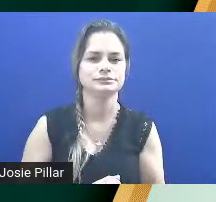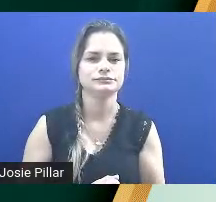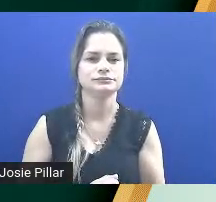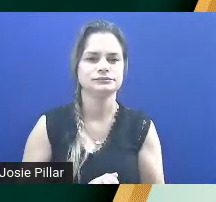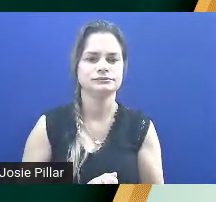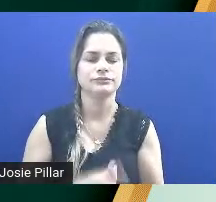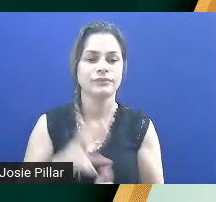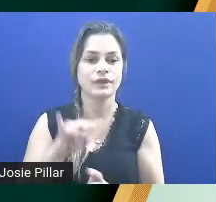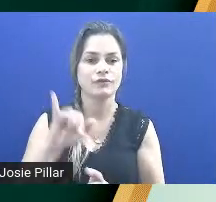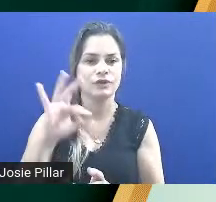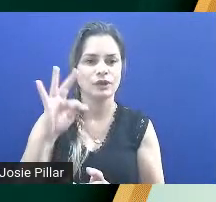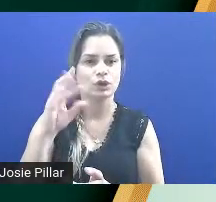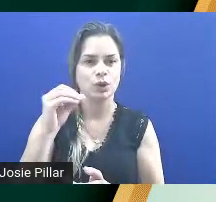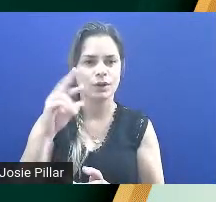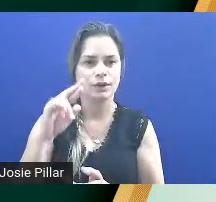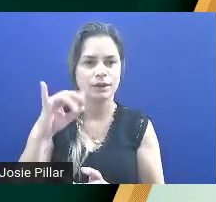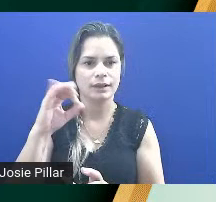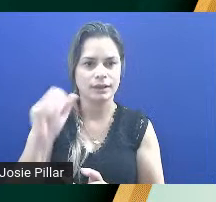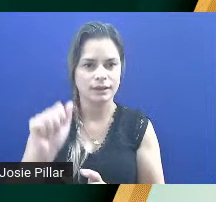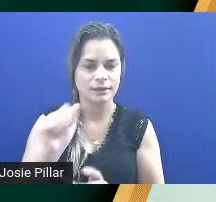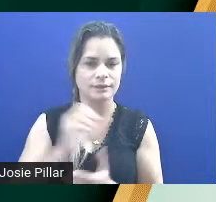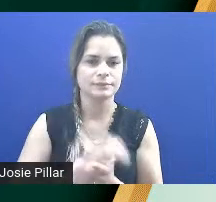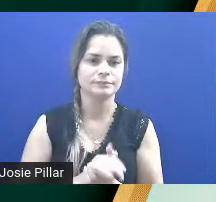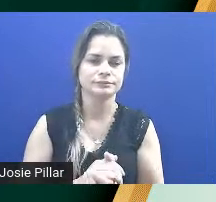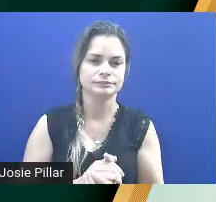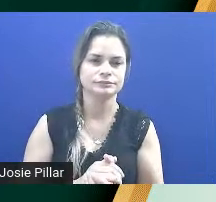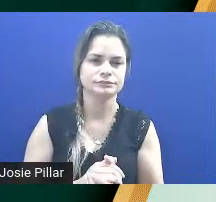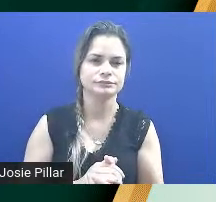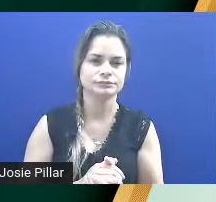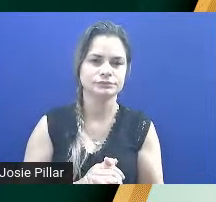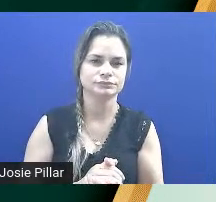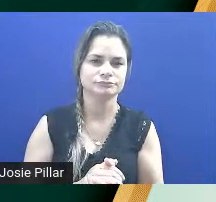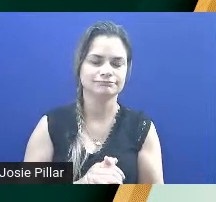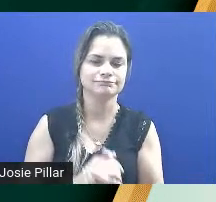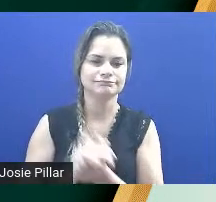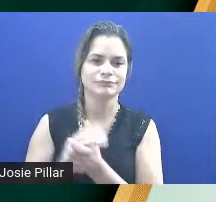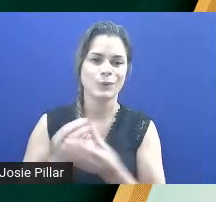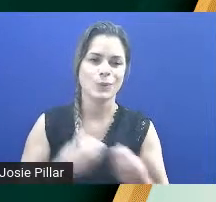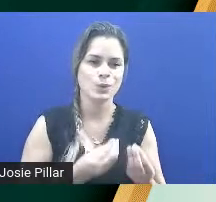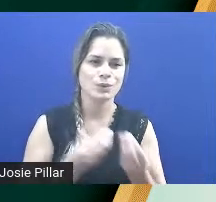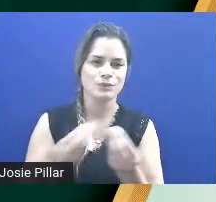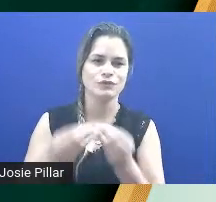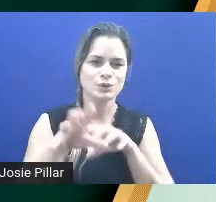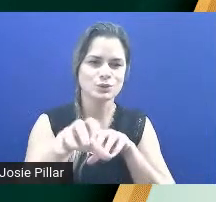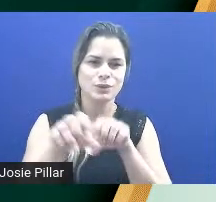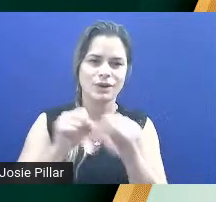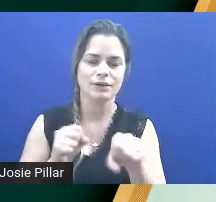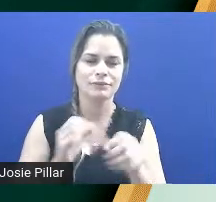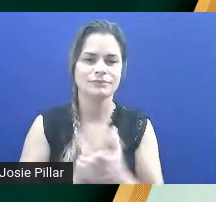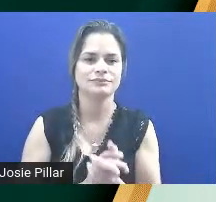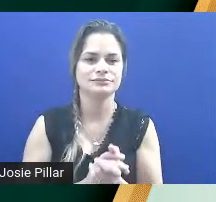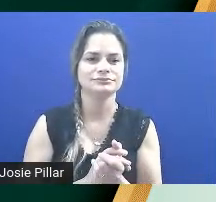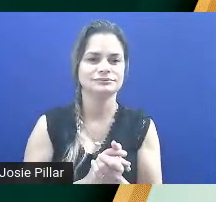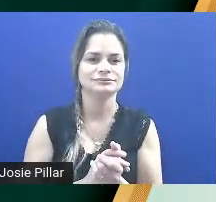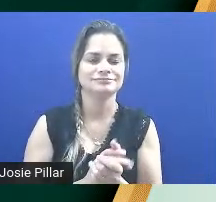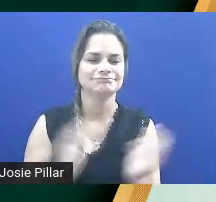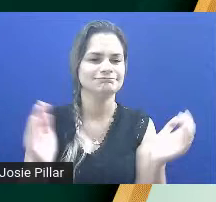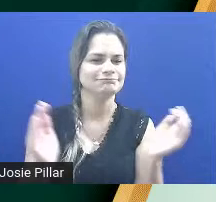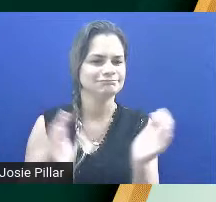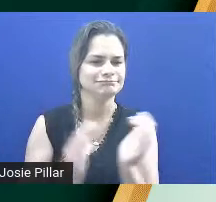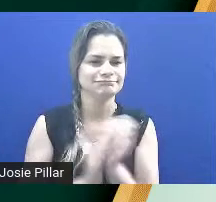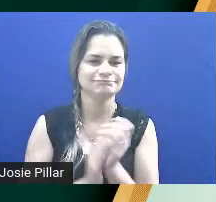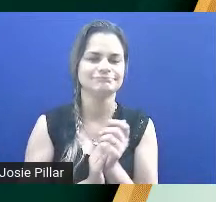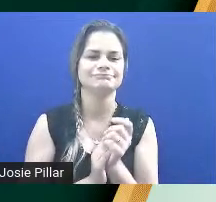Vitória Caroline Aires Silveira. Vitória Caroline, confira-te o grau. Sucesso,